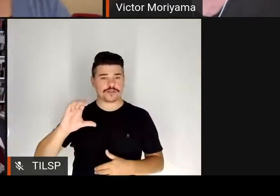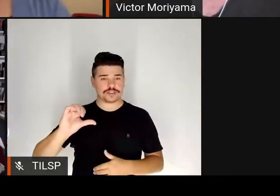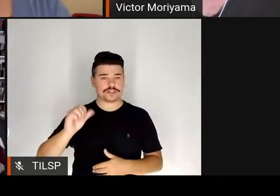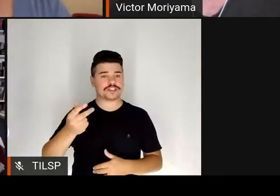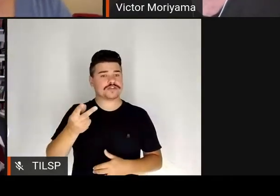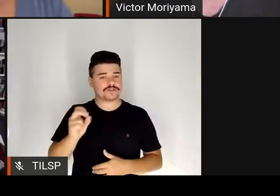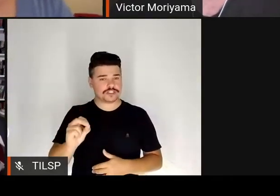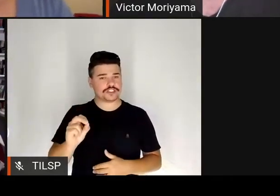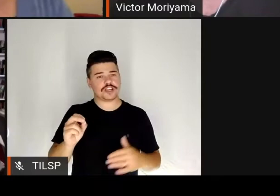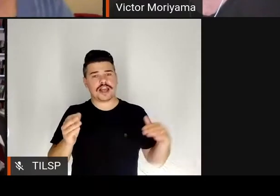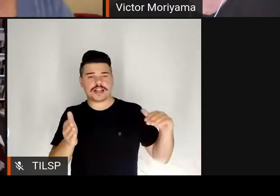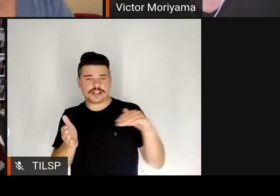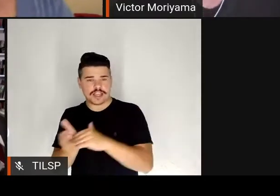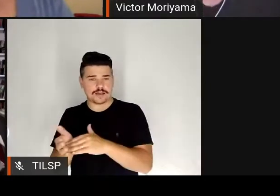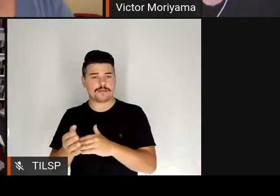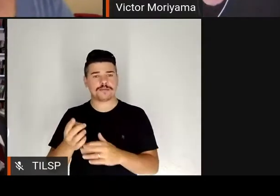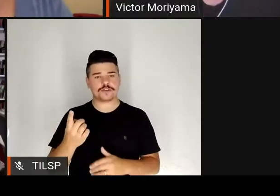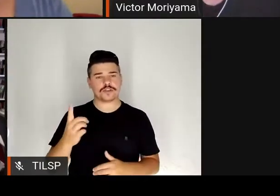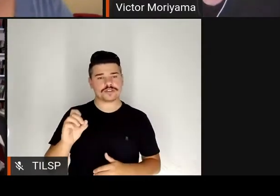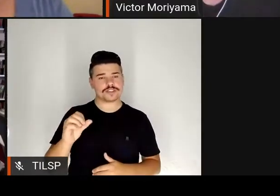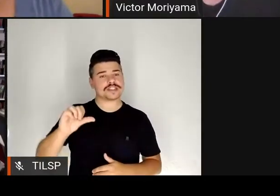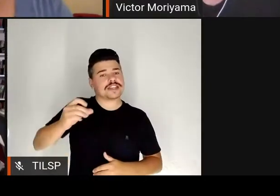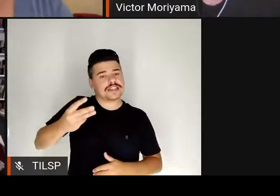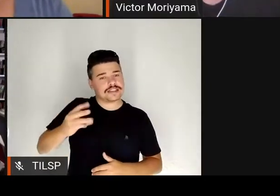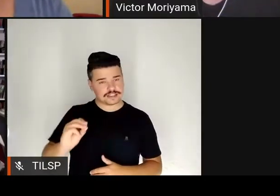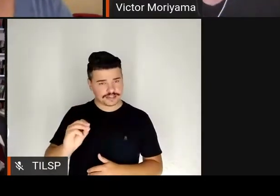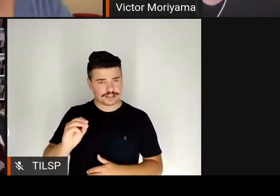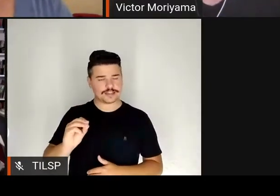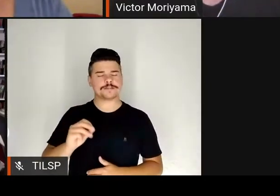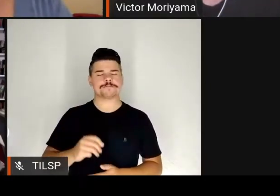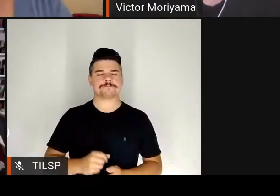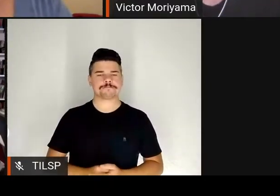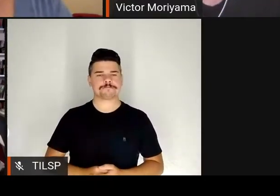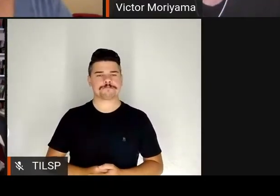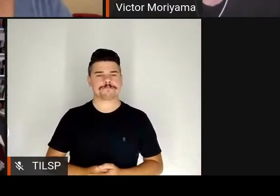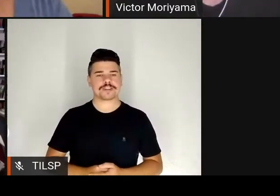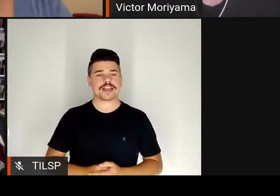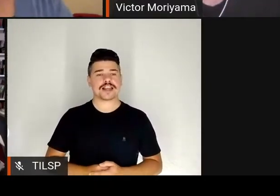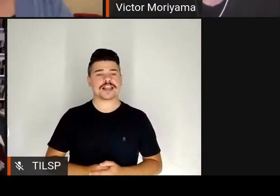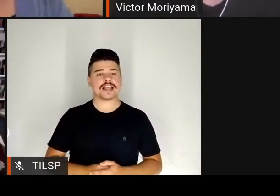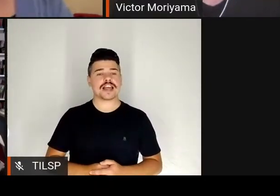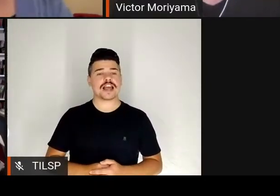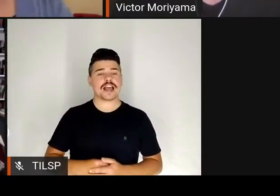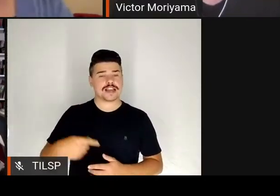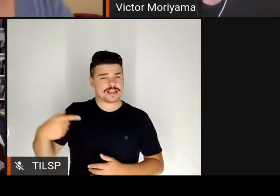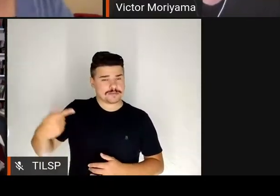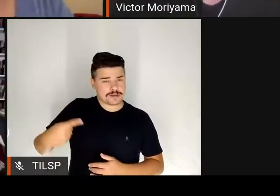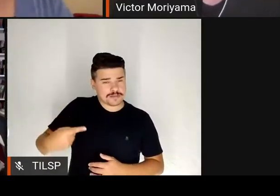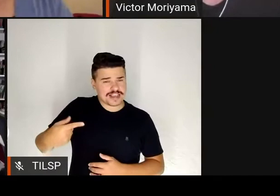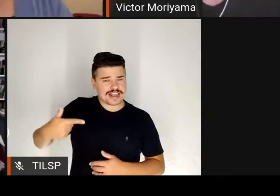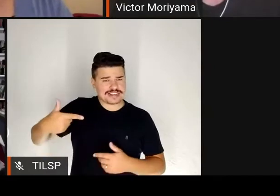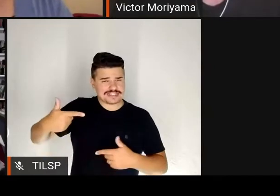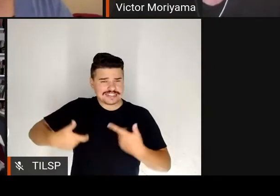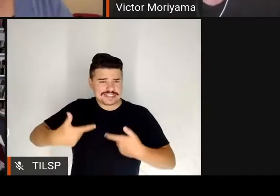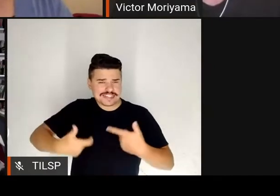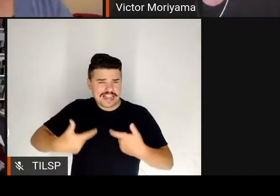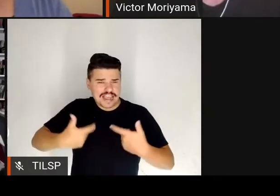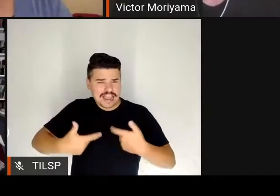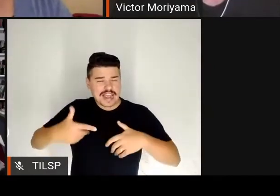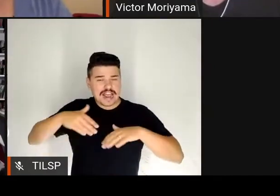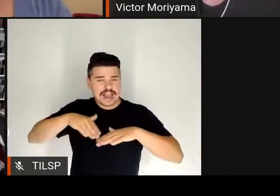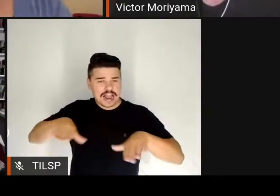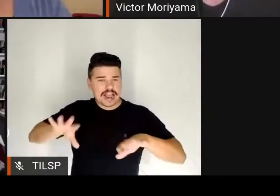década de 30. Então, nesse imediato pós-Primeira Guerra, aconteceu uma edição,